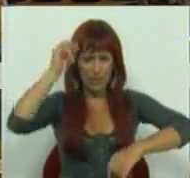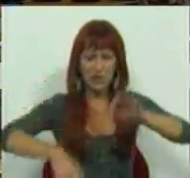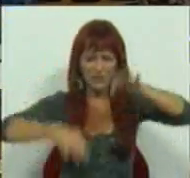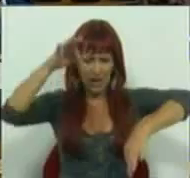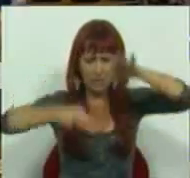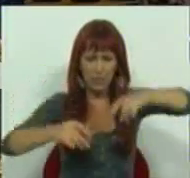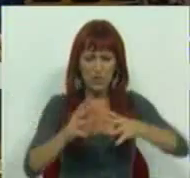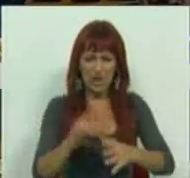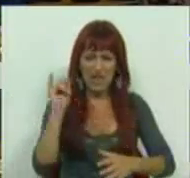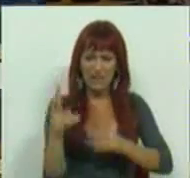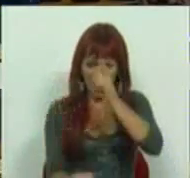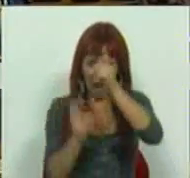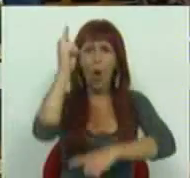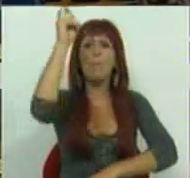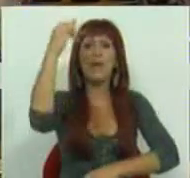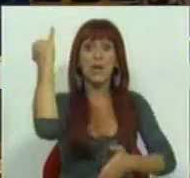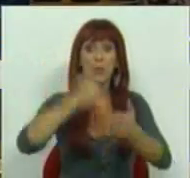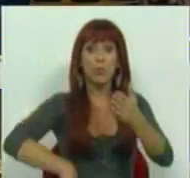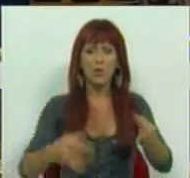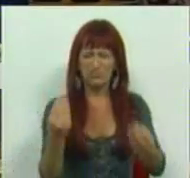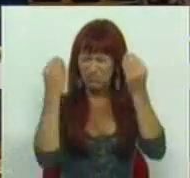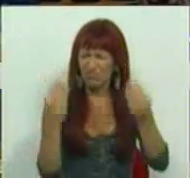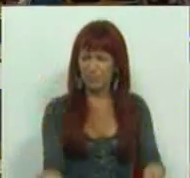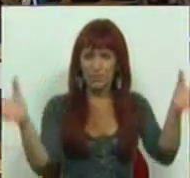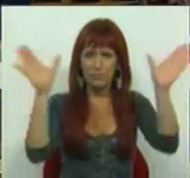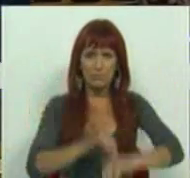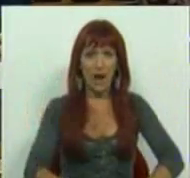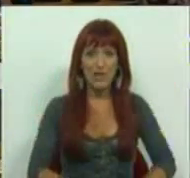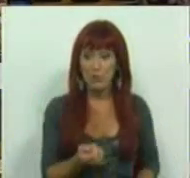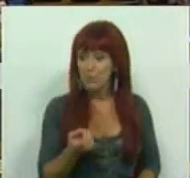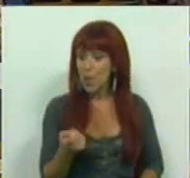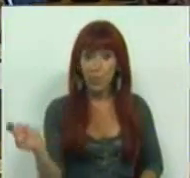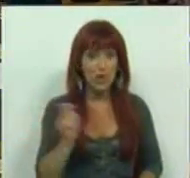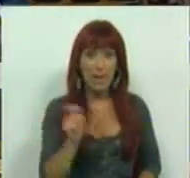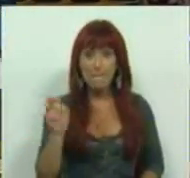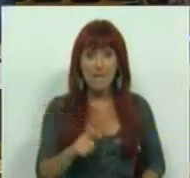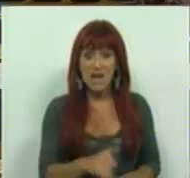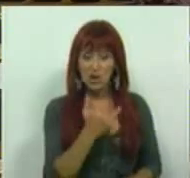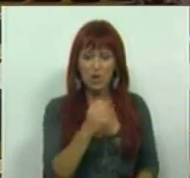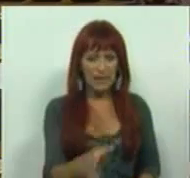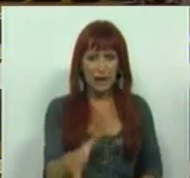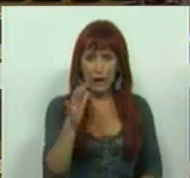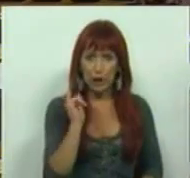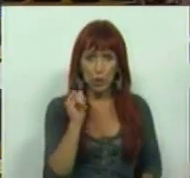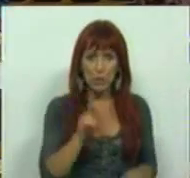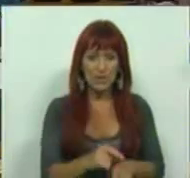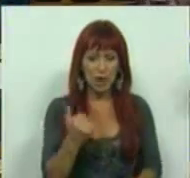é o aumento do IVA, o imposto mais injusto nestes poucos meses, e em 2012,